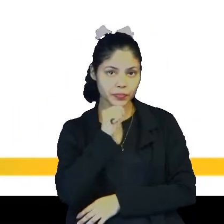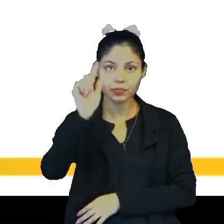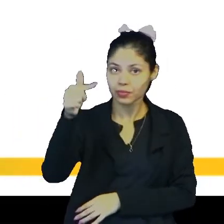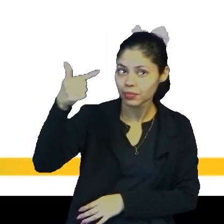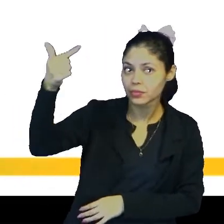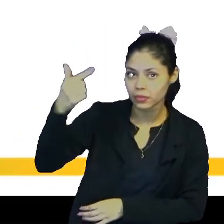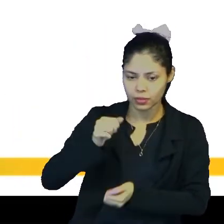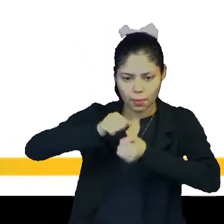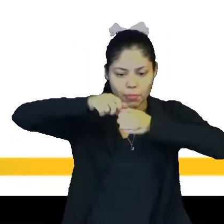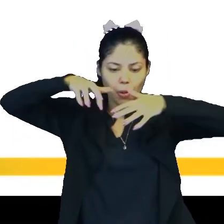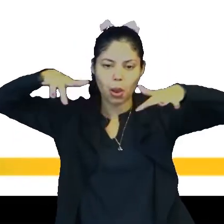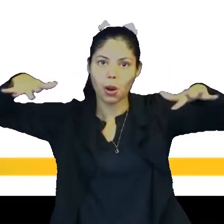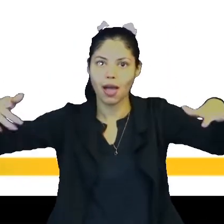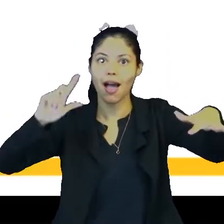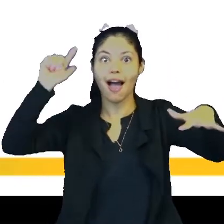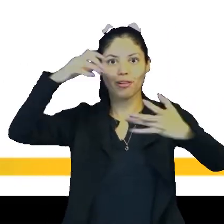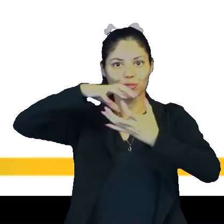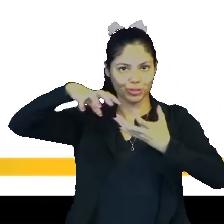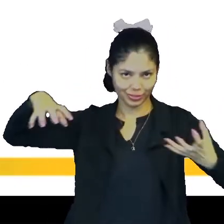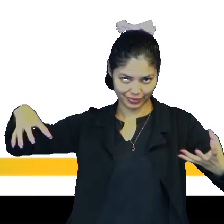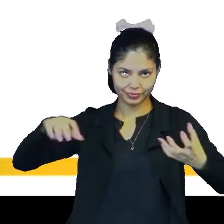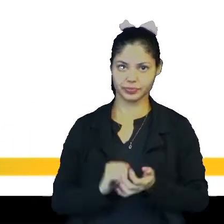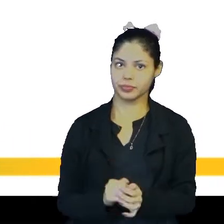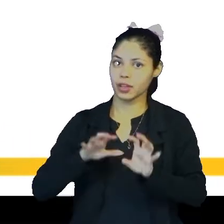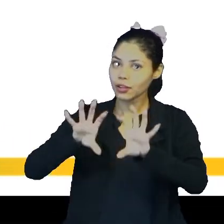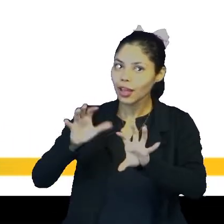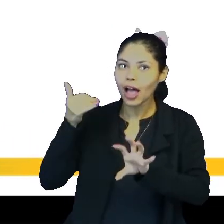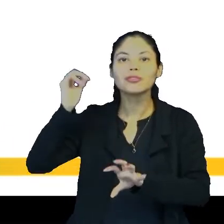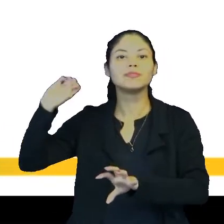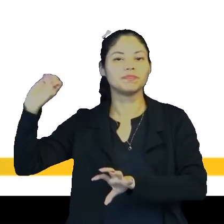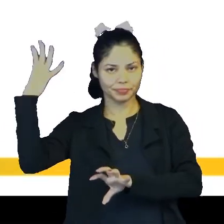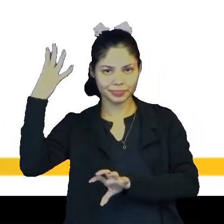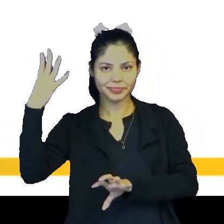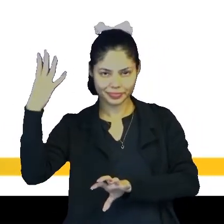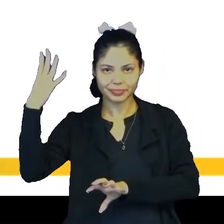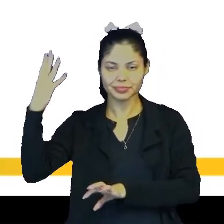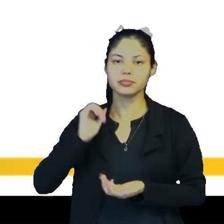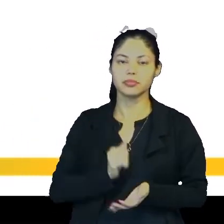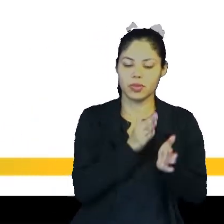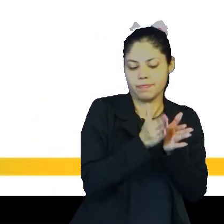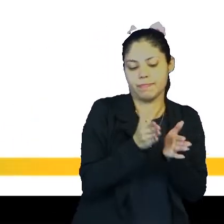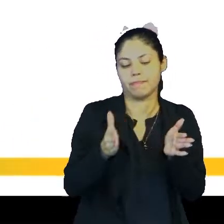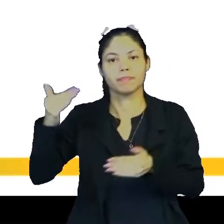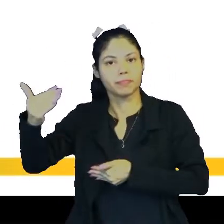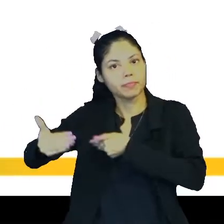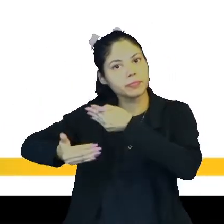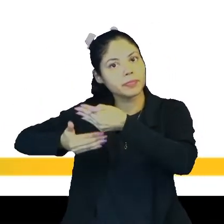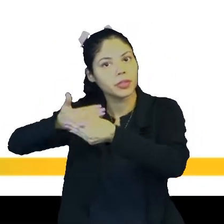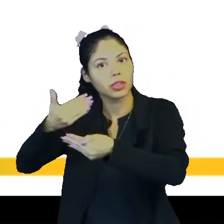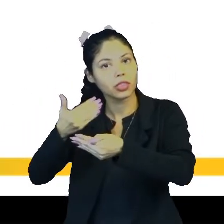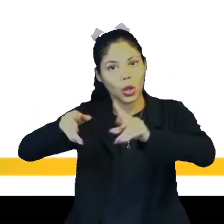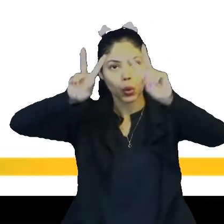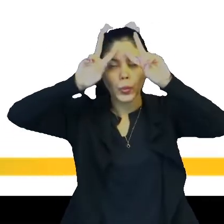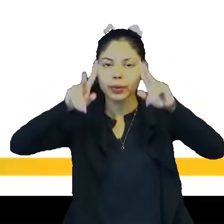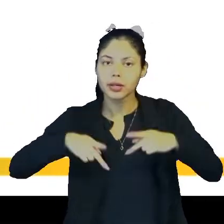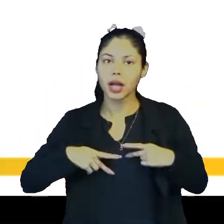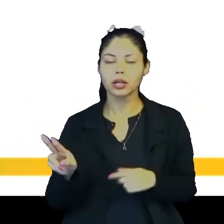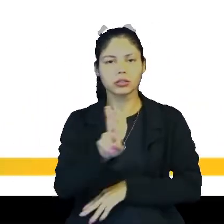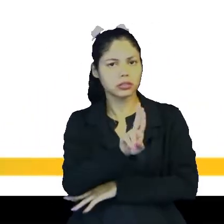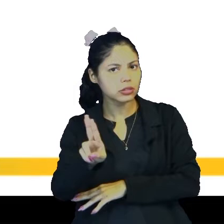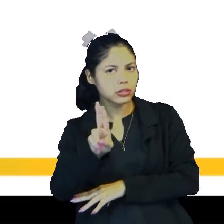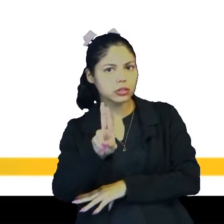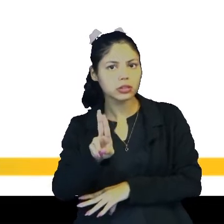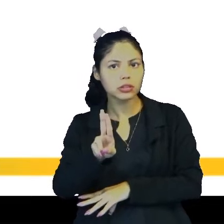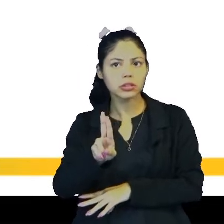se espalhado para os demais continentes. Esse evento teria ocorrido na fase de desenvolvimento humano que nós chamamos